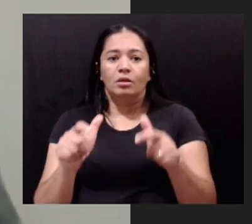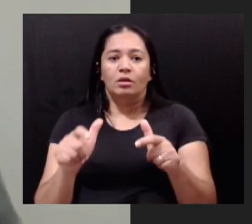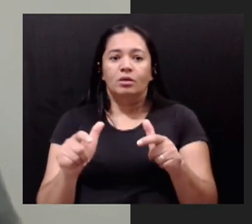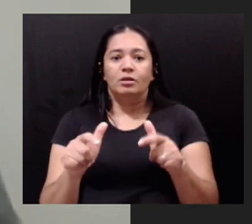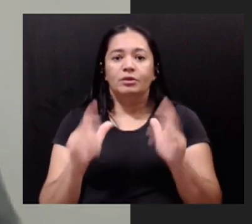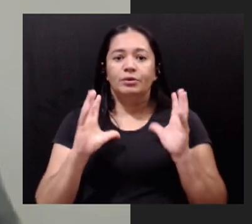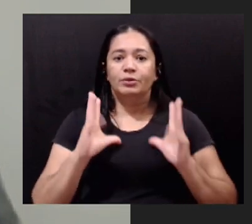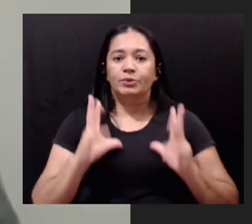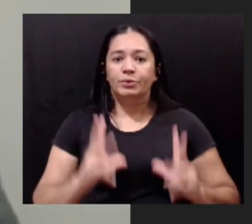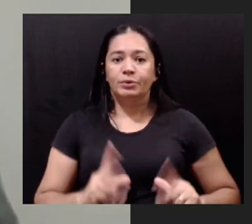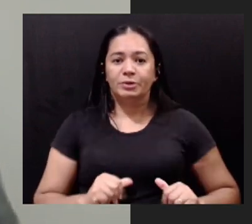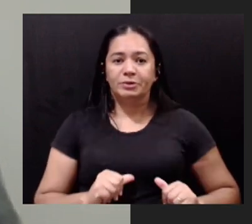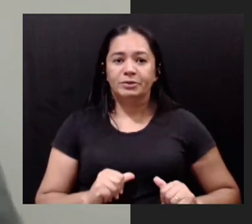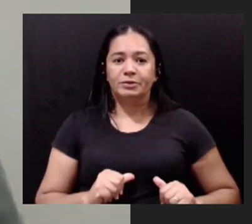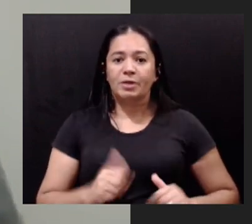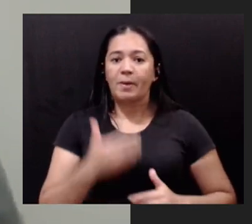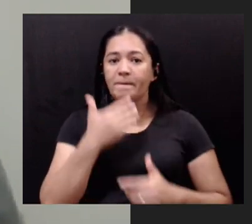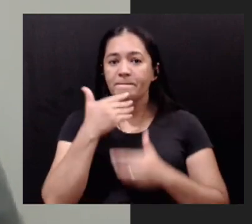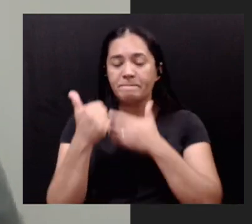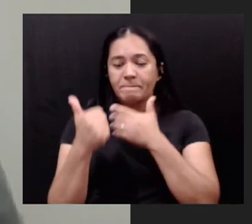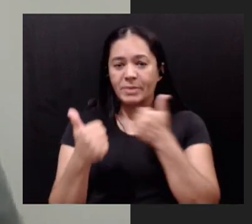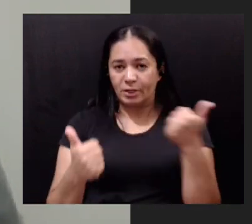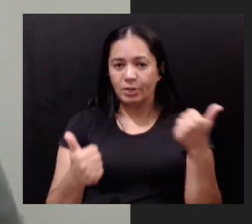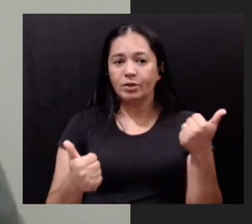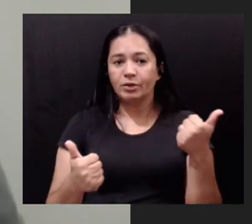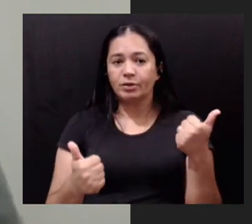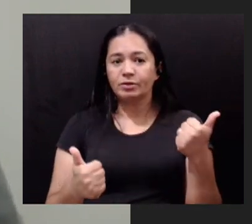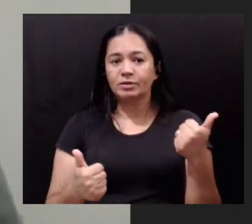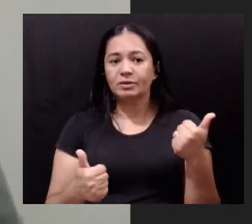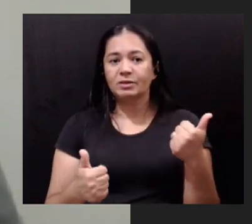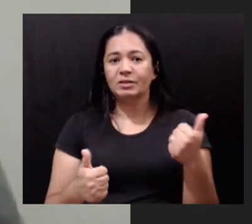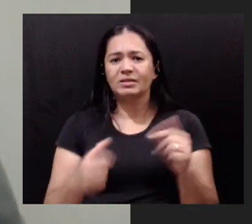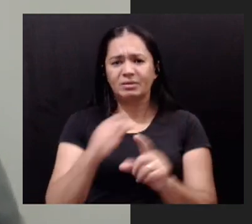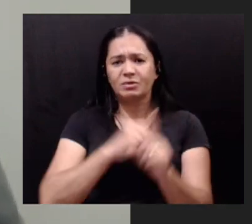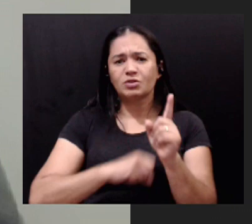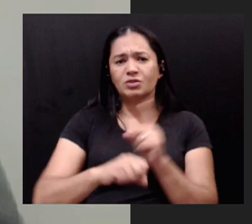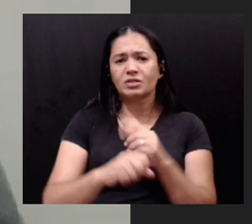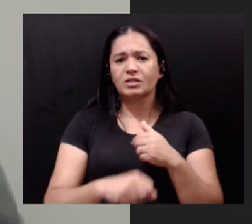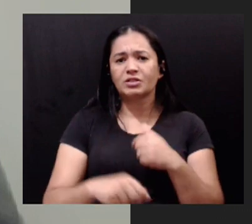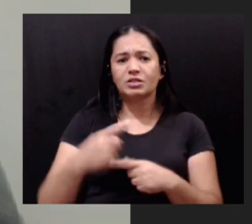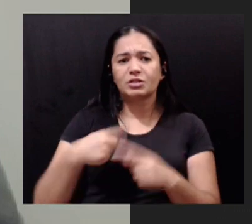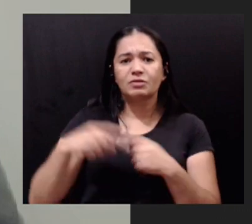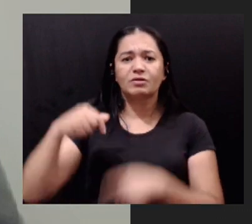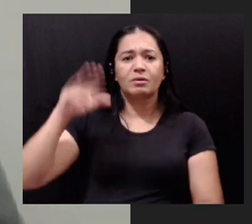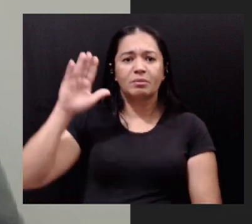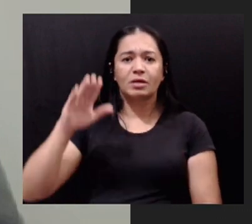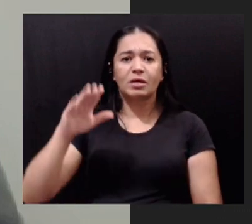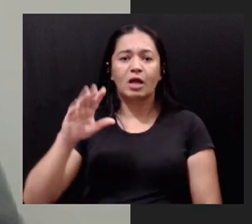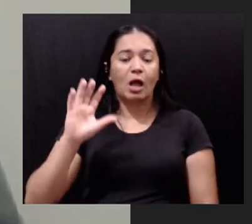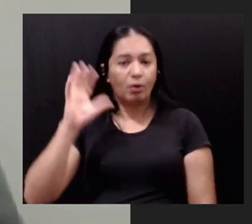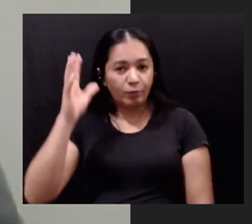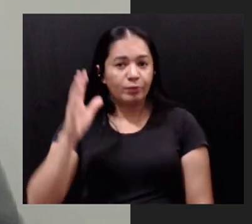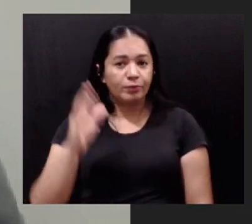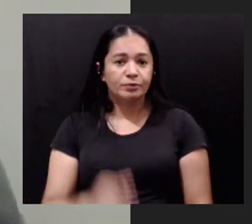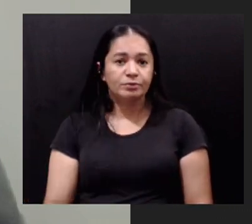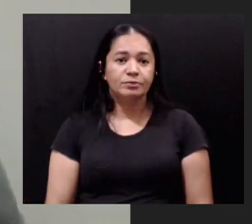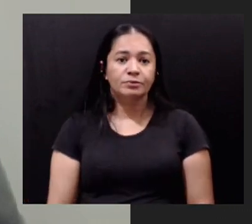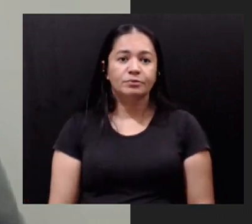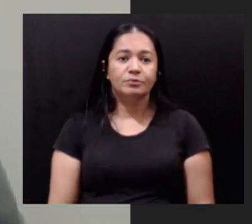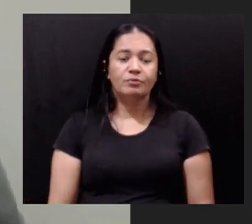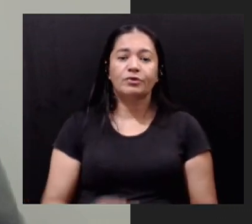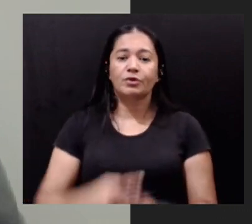o saneamento é melhor, até mesmo sociedades mais desenvolvidas acabam tendo um nível de